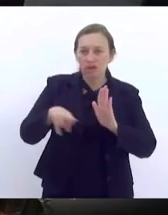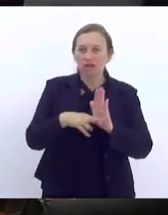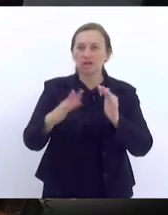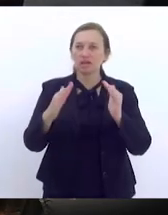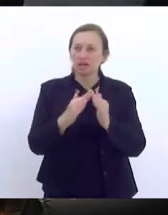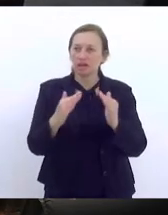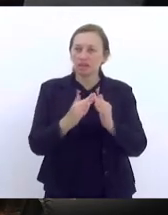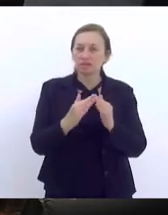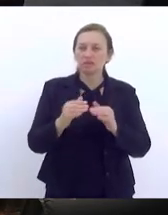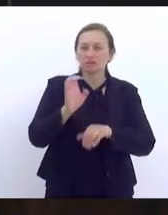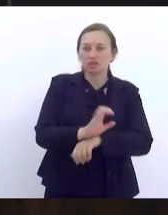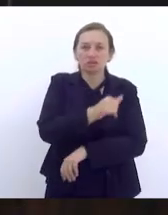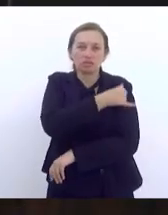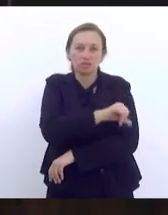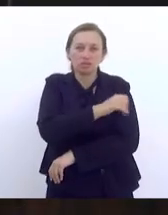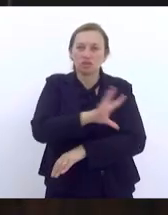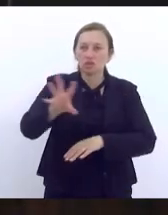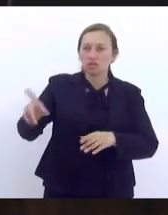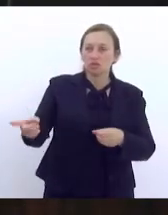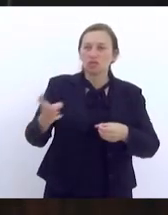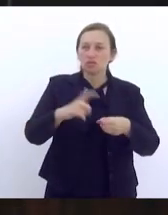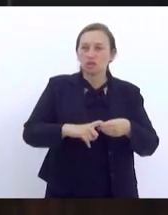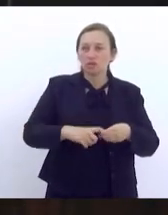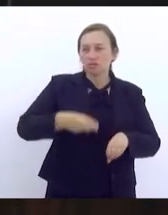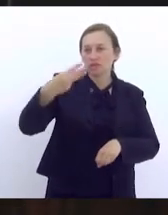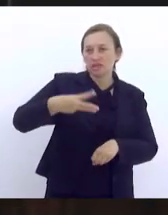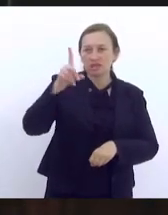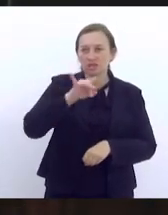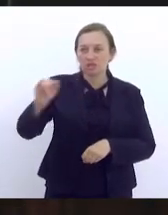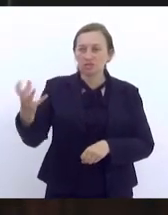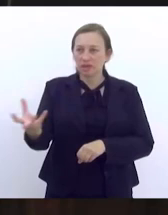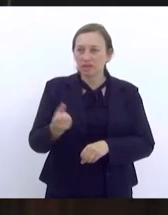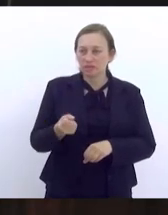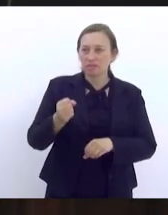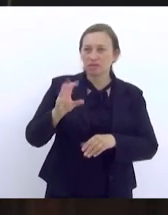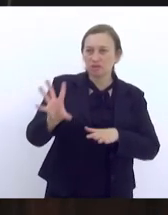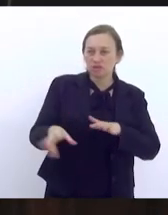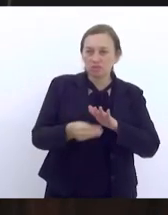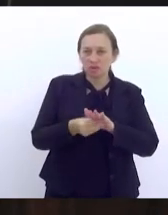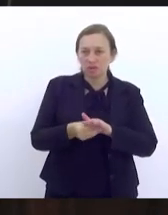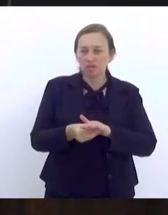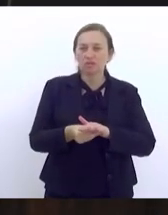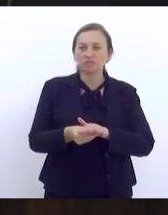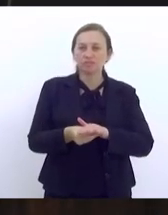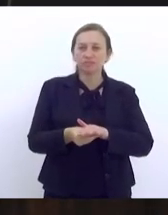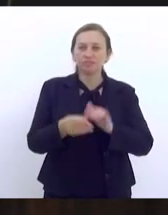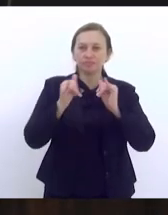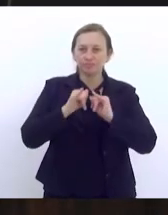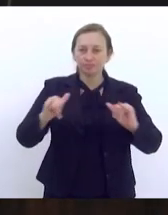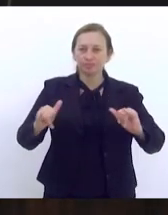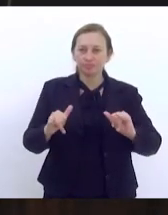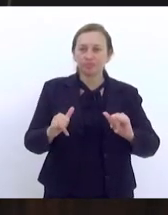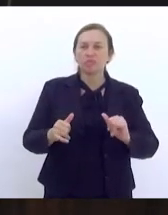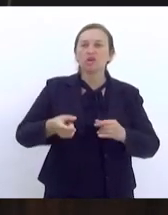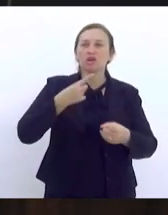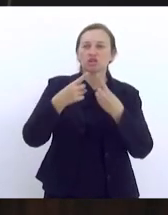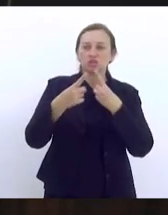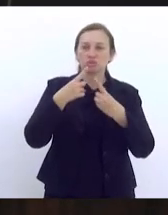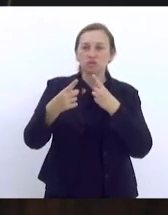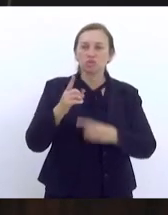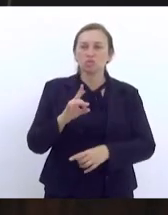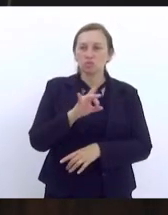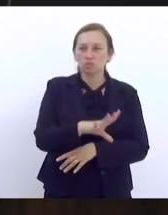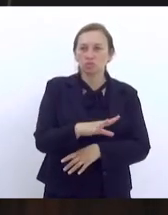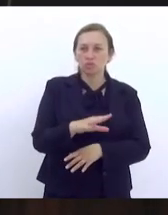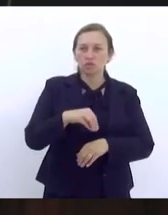Estado do Rio de Janeiro retorna O terceiro dia para recebimento de emendas anuncio em discussão única